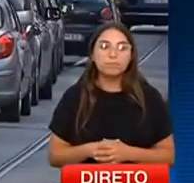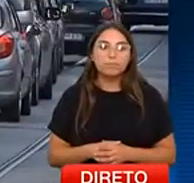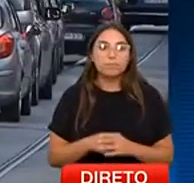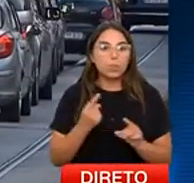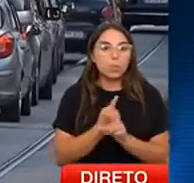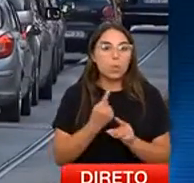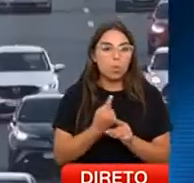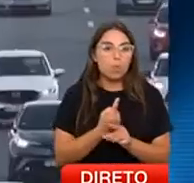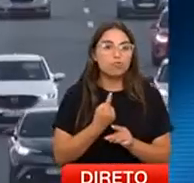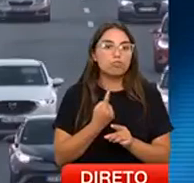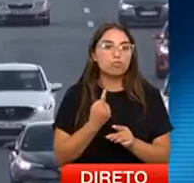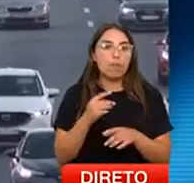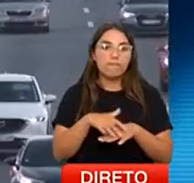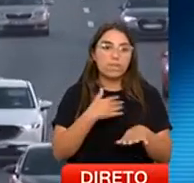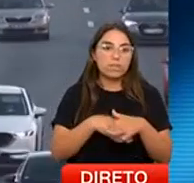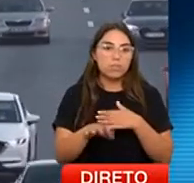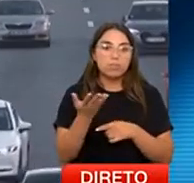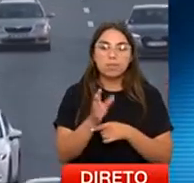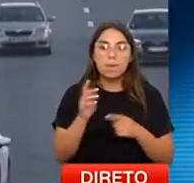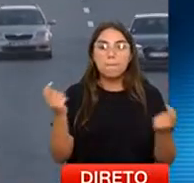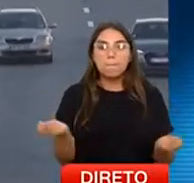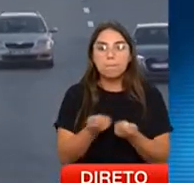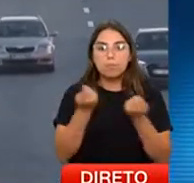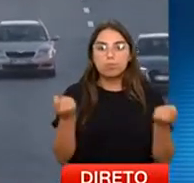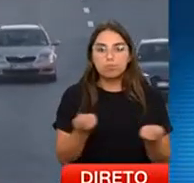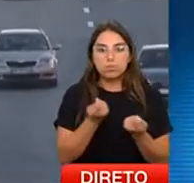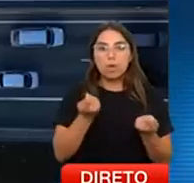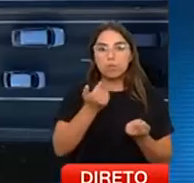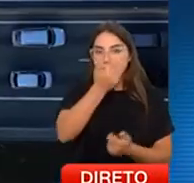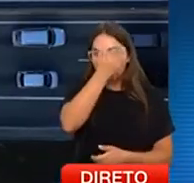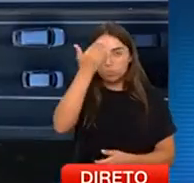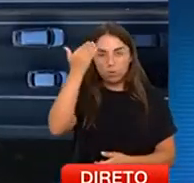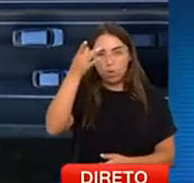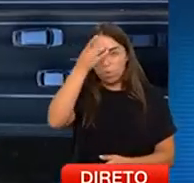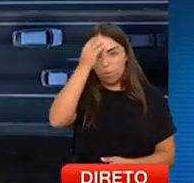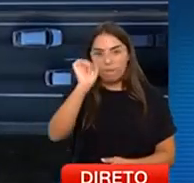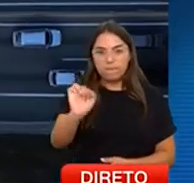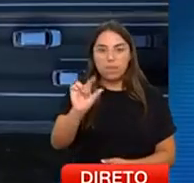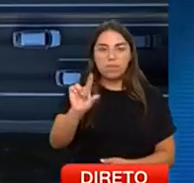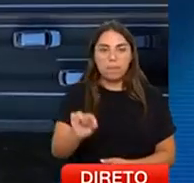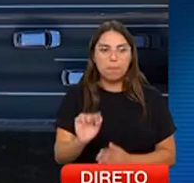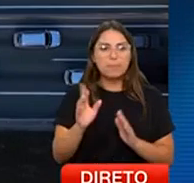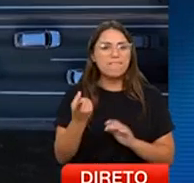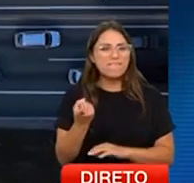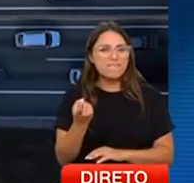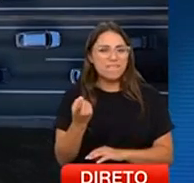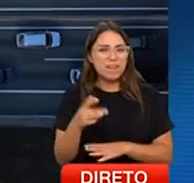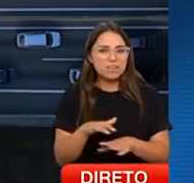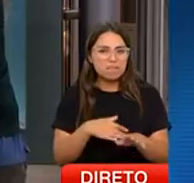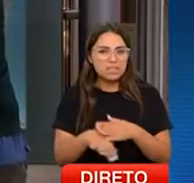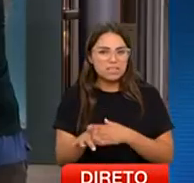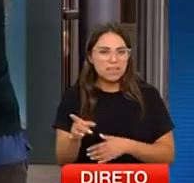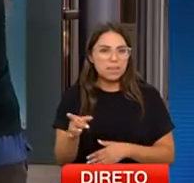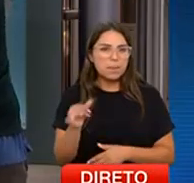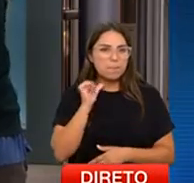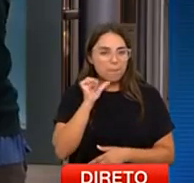coisas que deveriam estar a funcionar como as políticas precisamente de promoção da saúde mental no local de trabalho partilha desta opinião há muito ainda para fazer ainda que tenha salientado essa essa